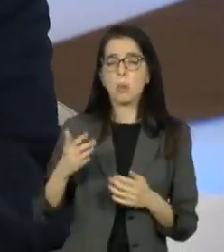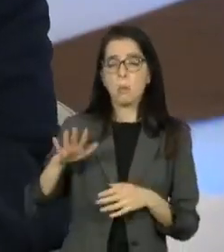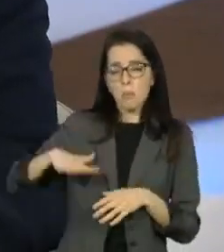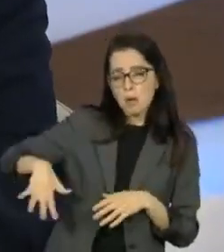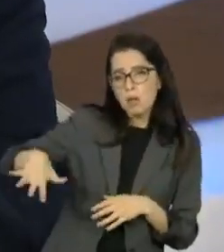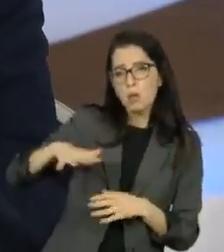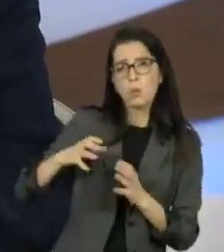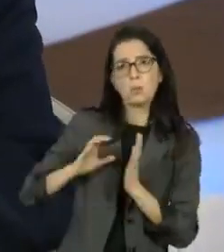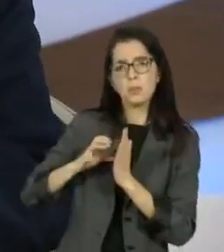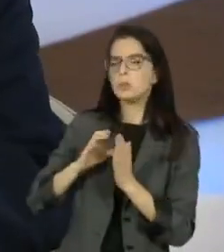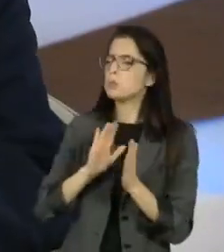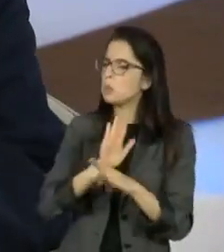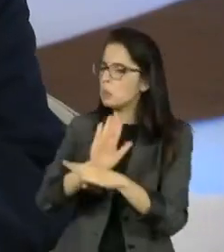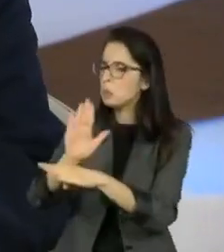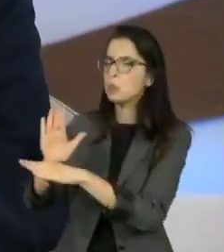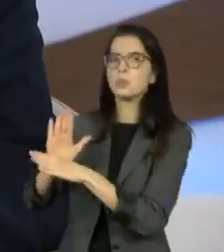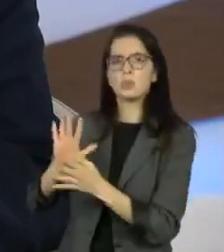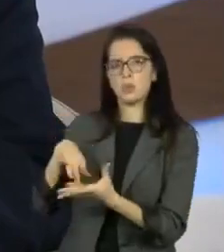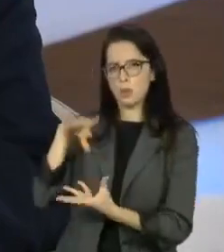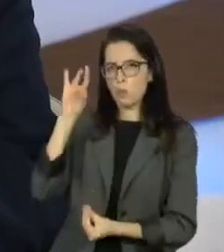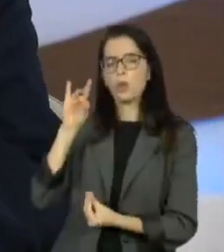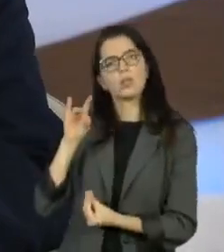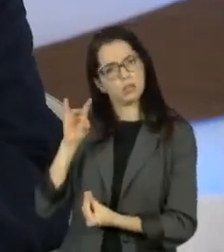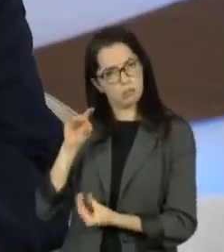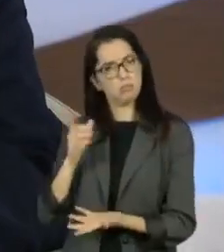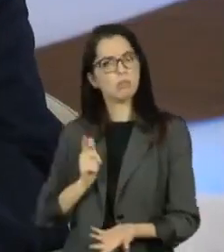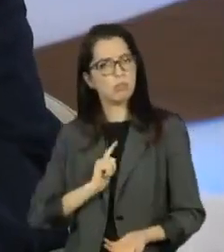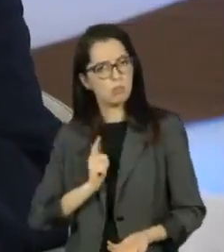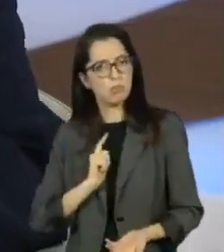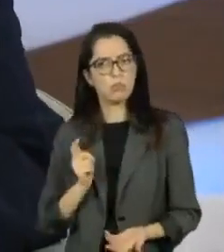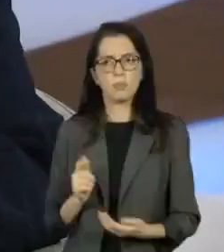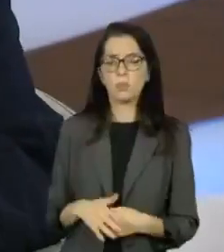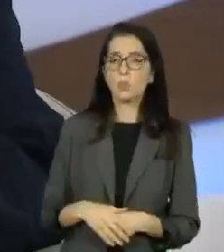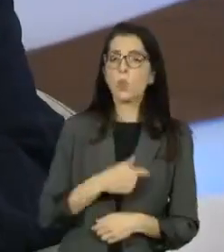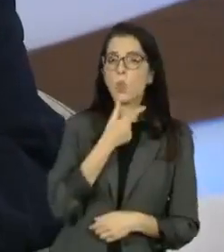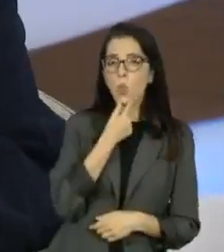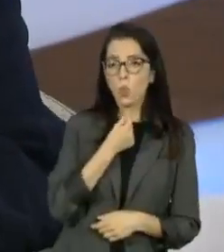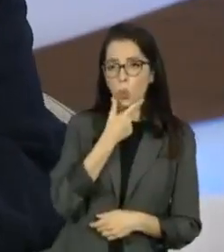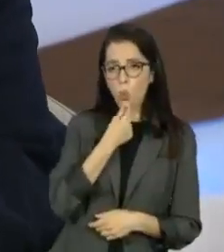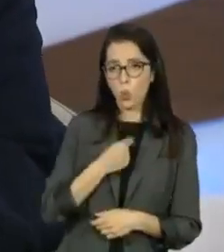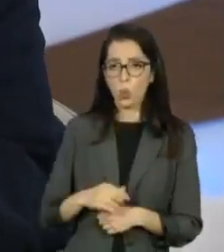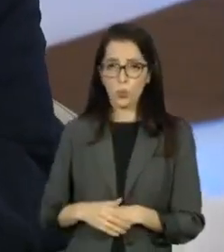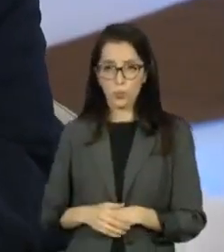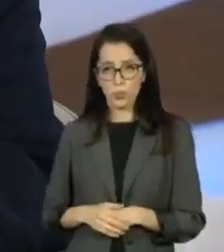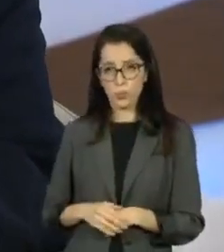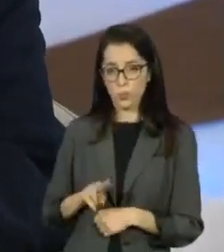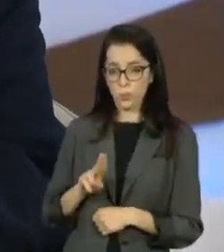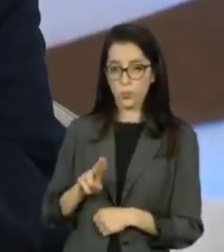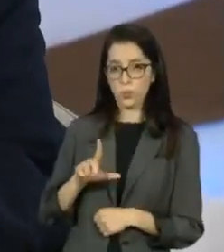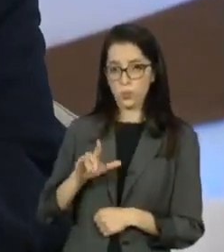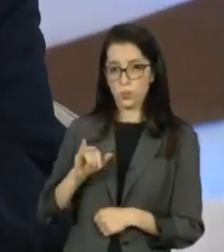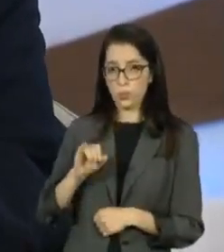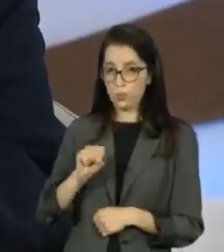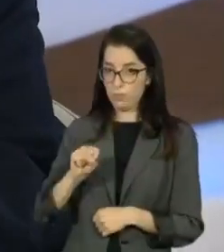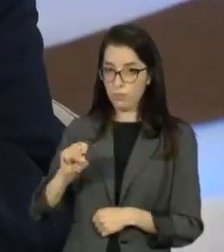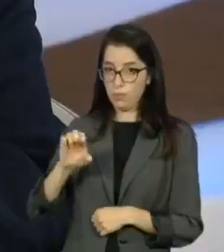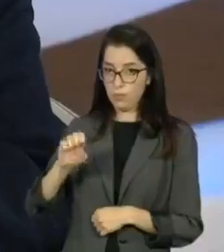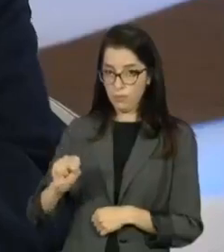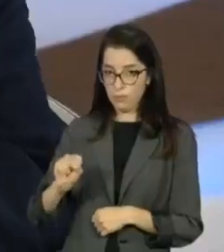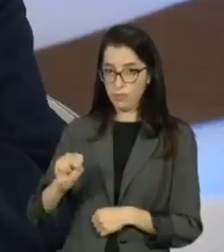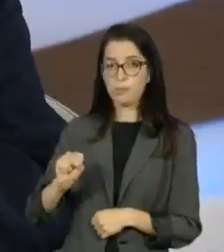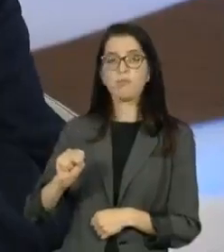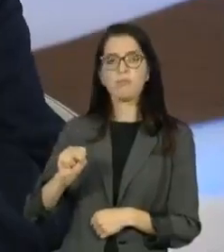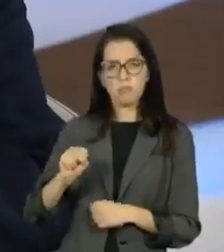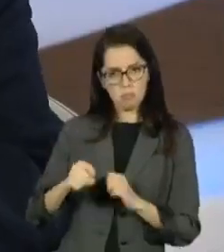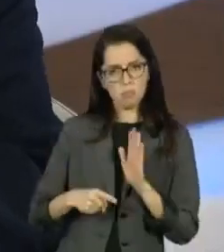nosso país, o partido de Ulisses Guimarães, da Constituição de 88, que nós não podemos retroagir